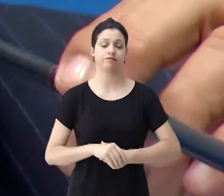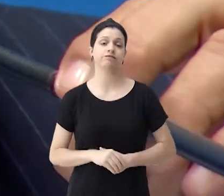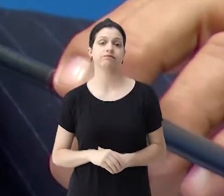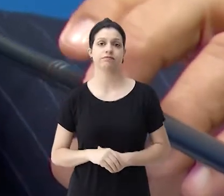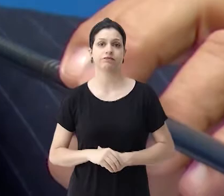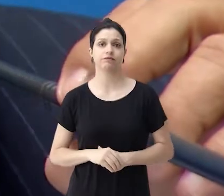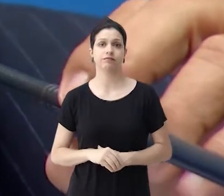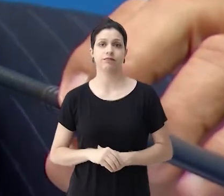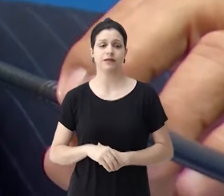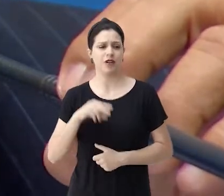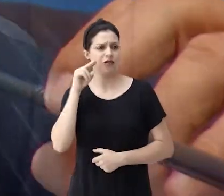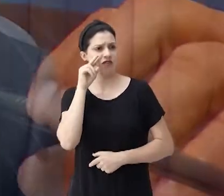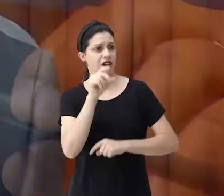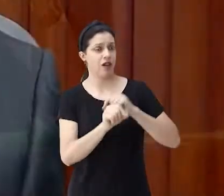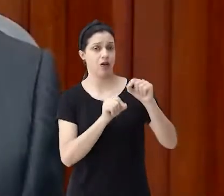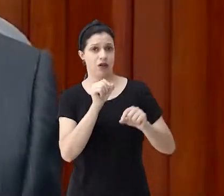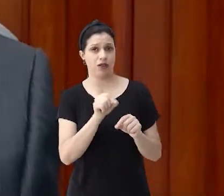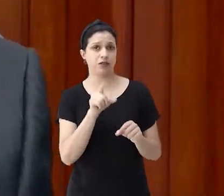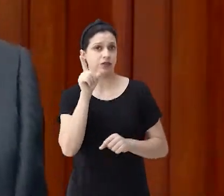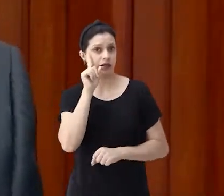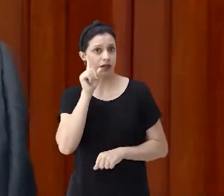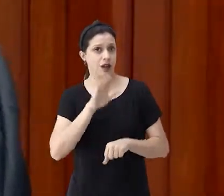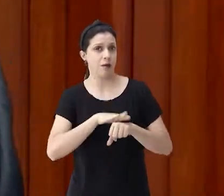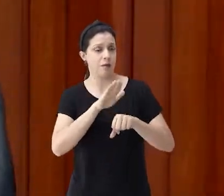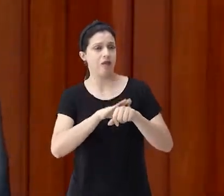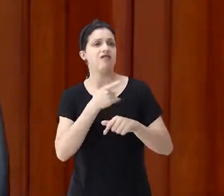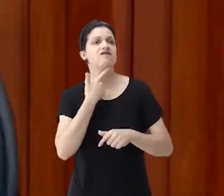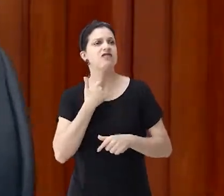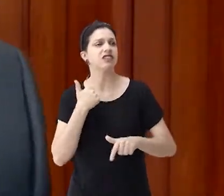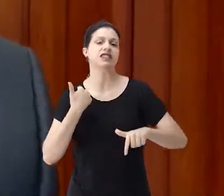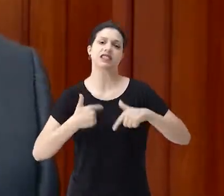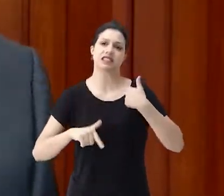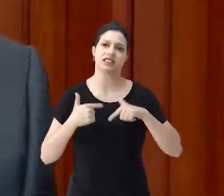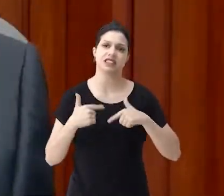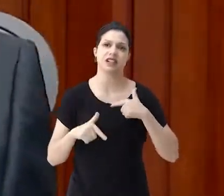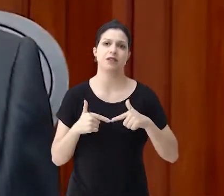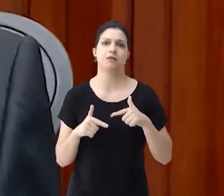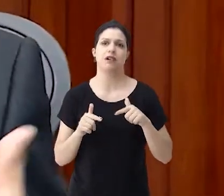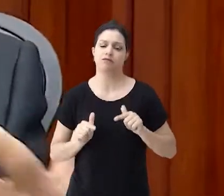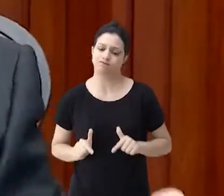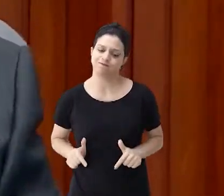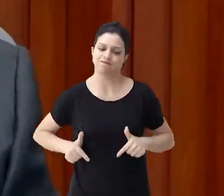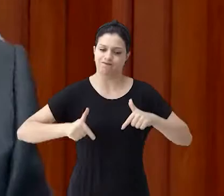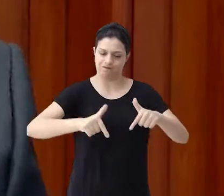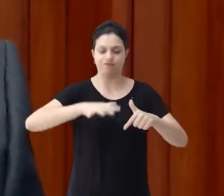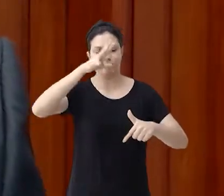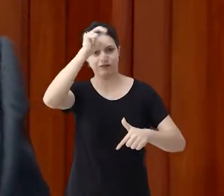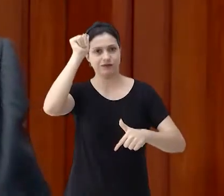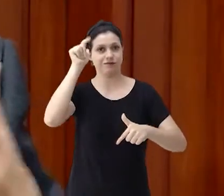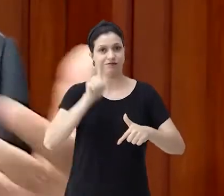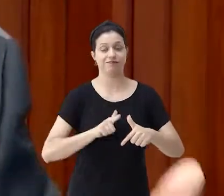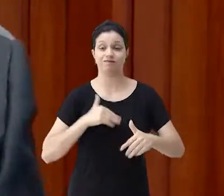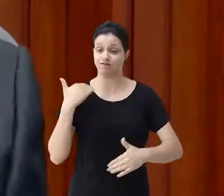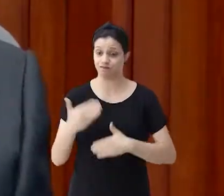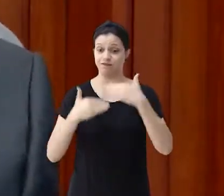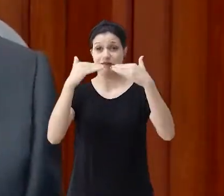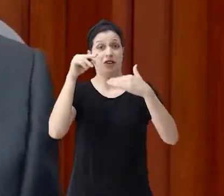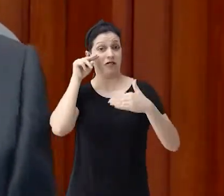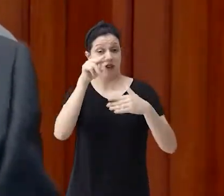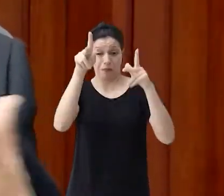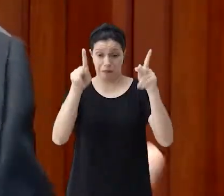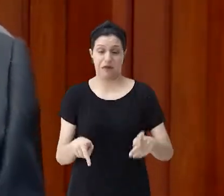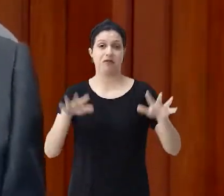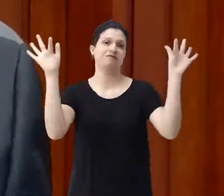deputado Onevan de Matos. Veja só, eu só tenho a dizer o seguinte: cada vez mais eu tenho mais vontade de trabalhar, de ver Mato Grosso do